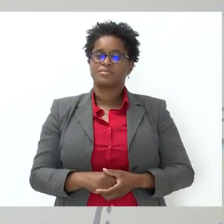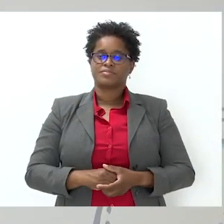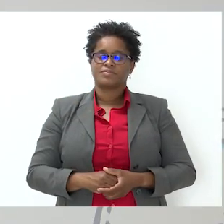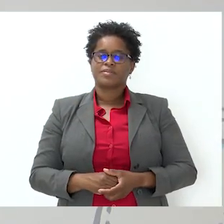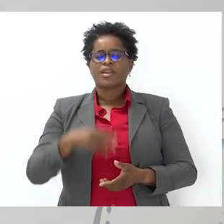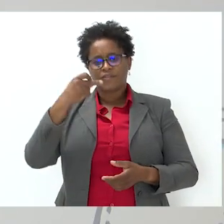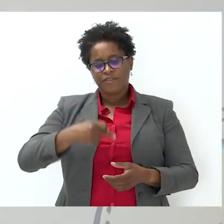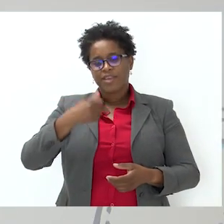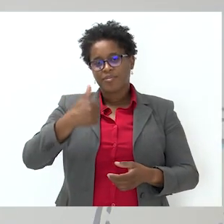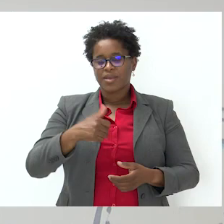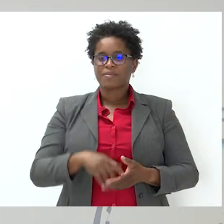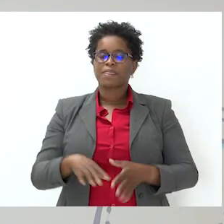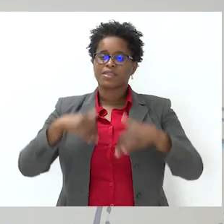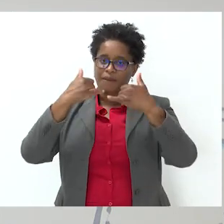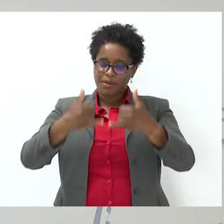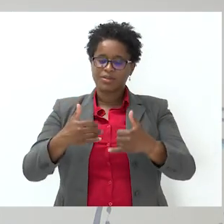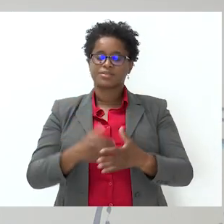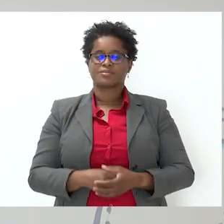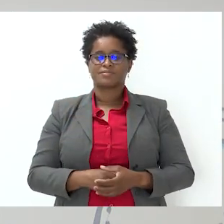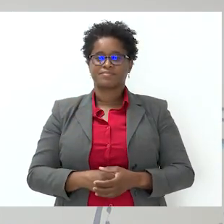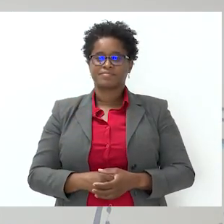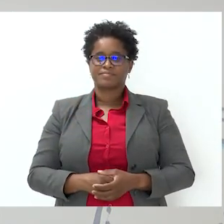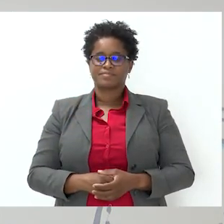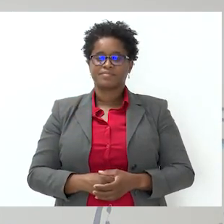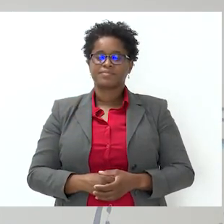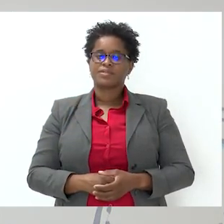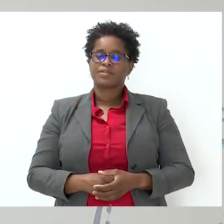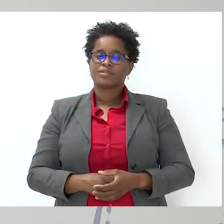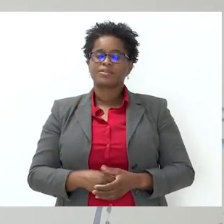hoje. Fiquem bem, até a próxima.